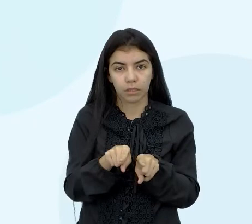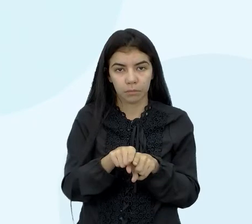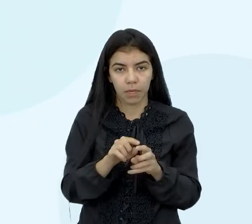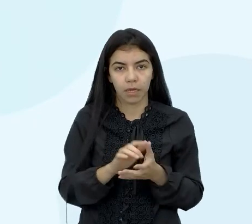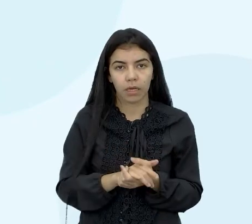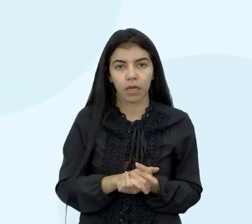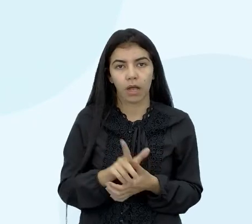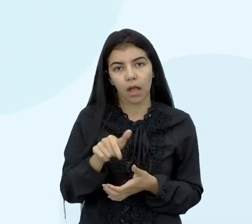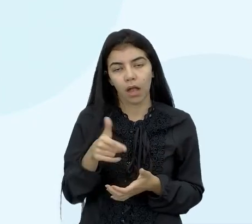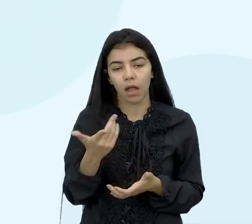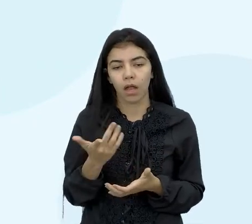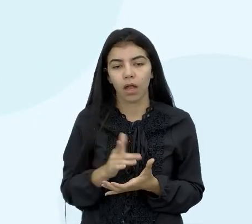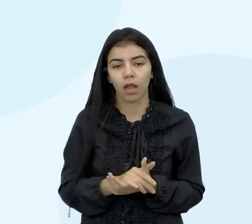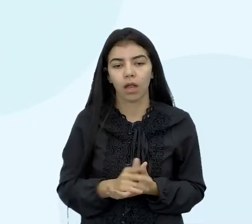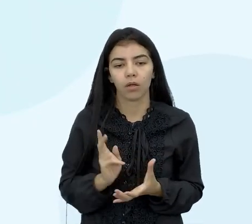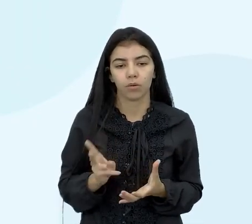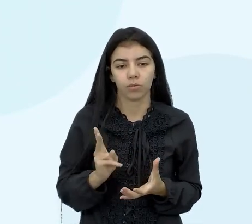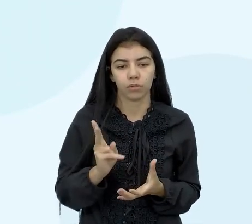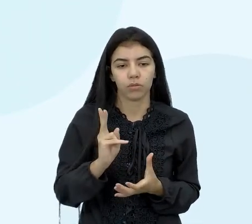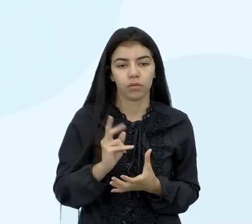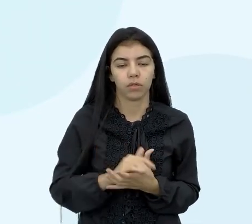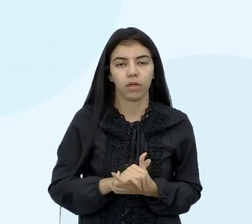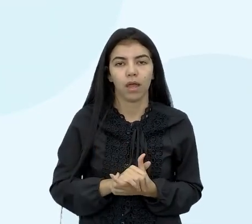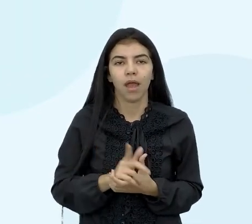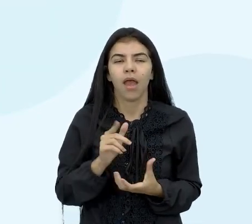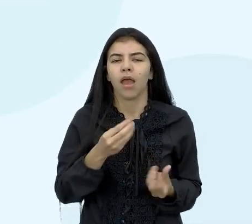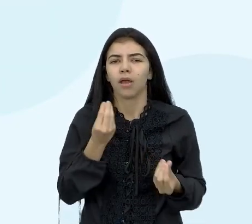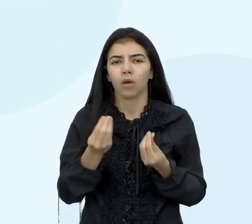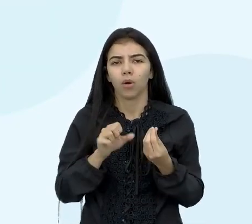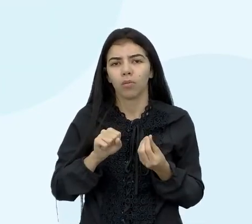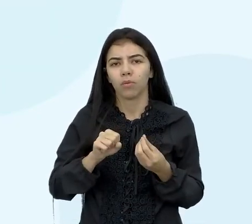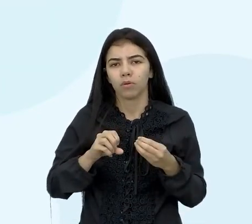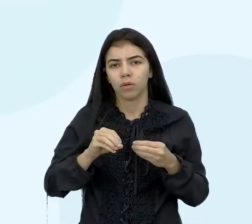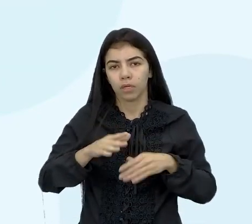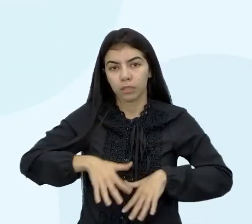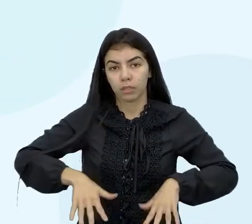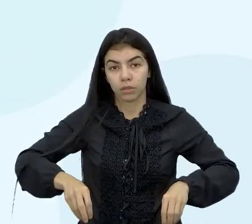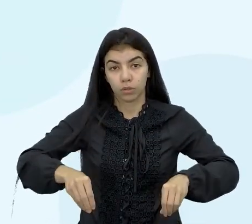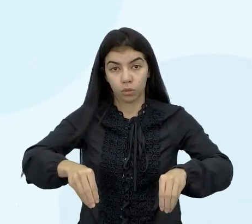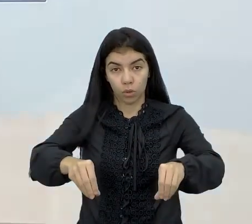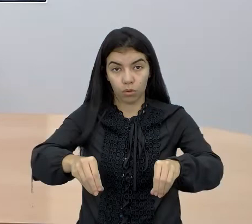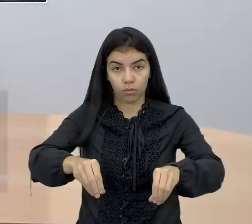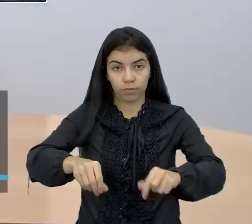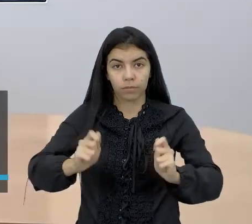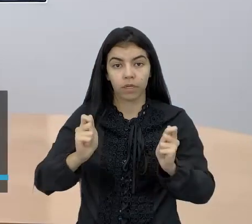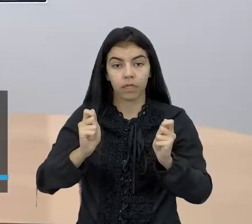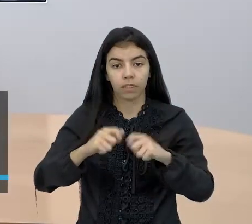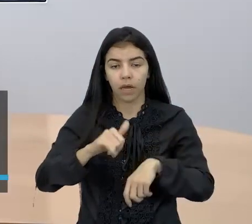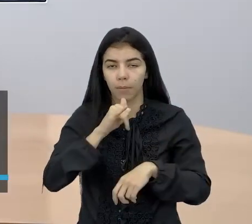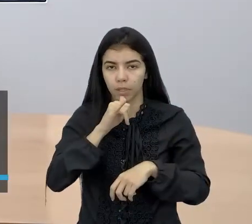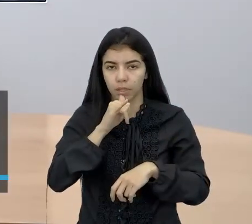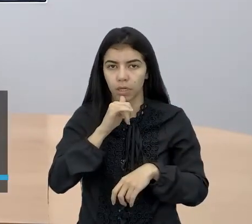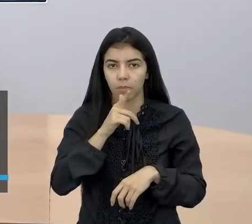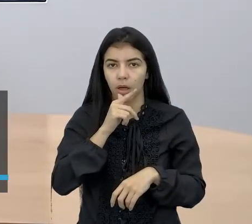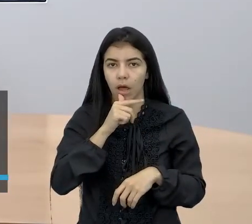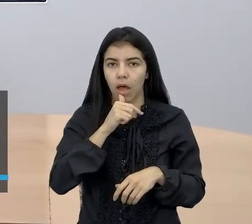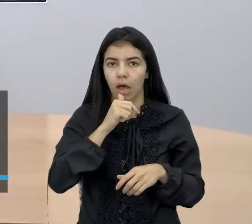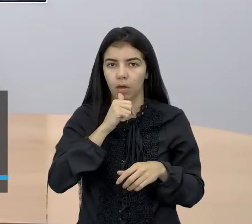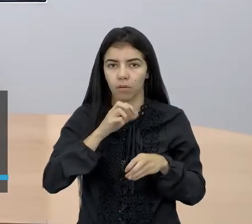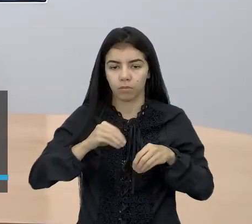permeabilidade, então, quanto esse solo consegue fazer com que essa água que você coloca em cima, né, sobre